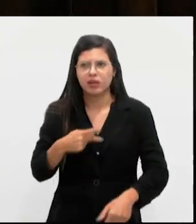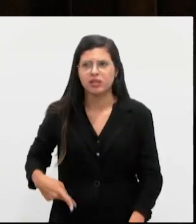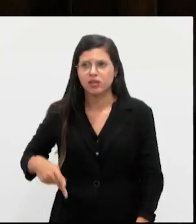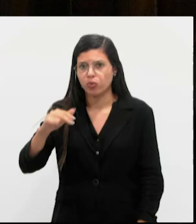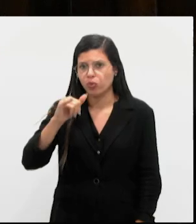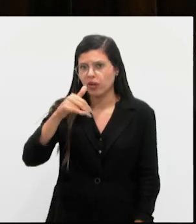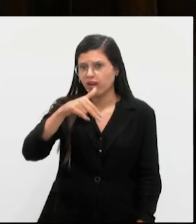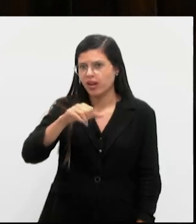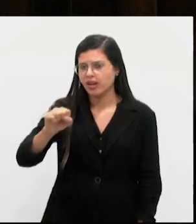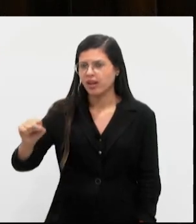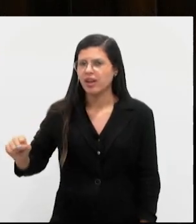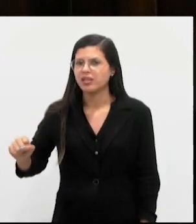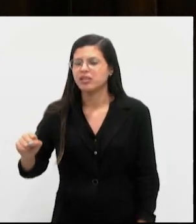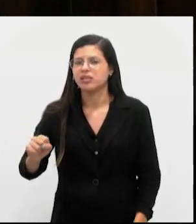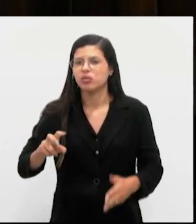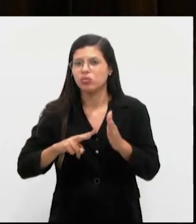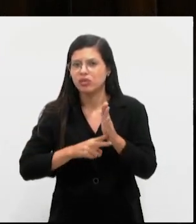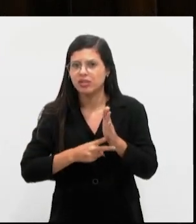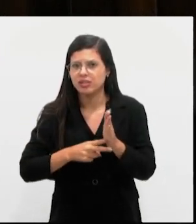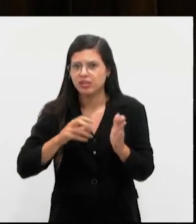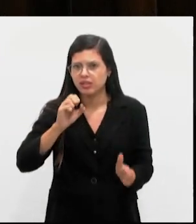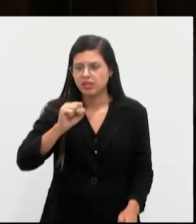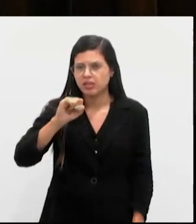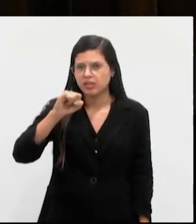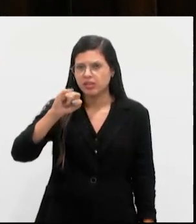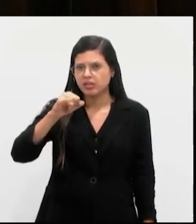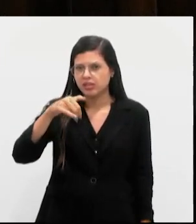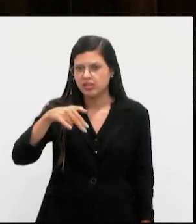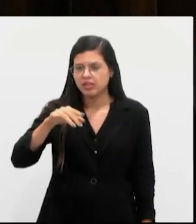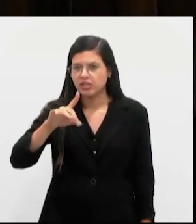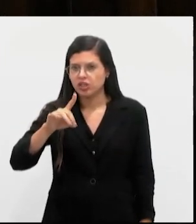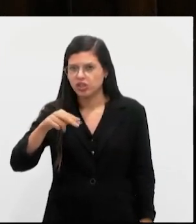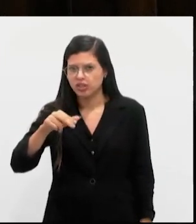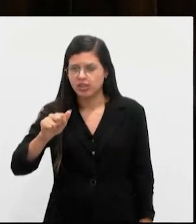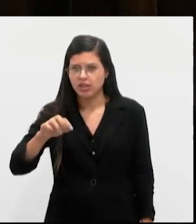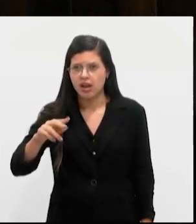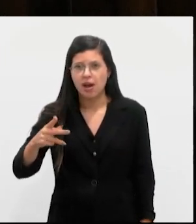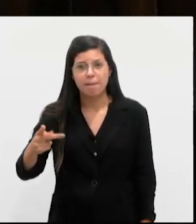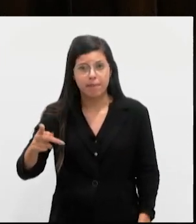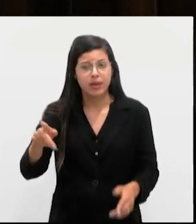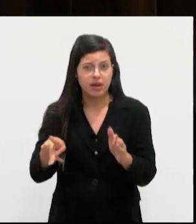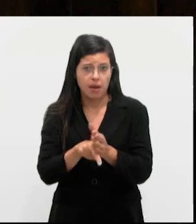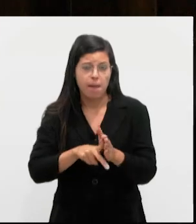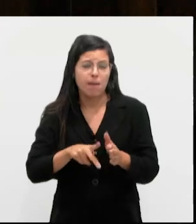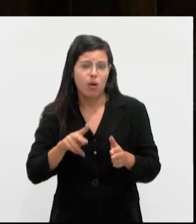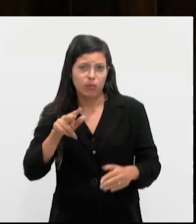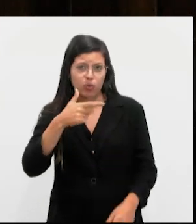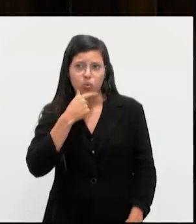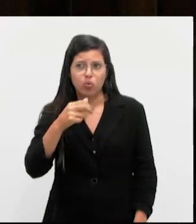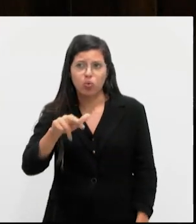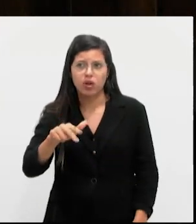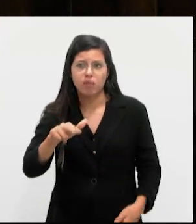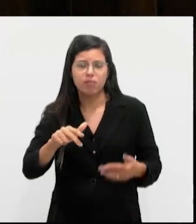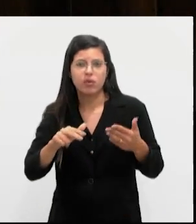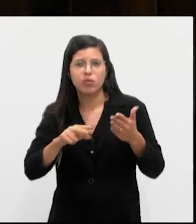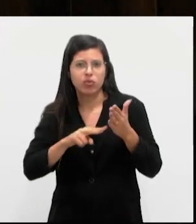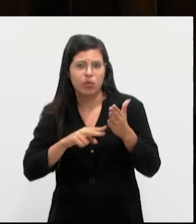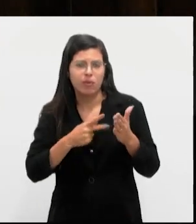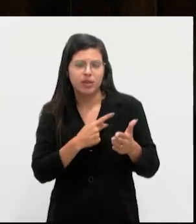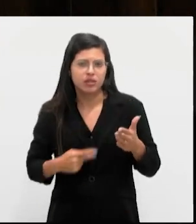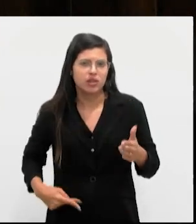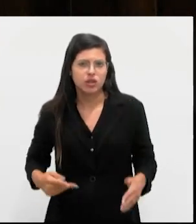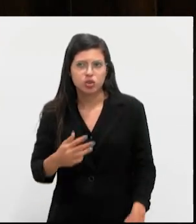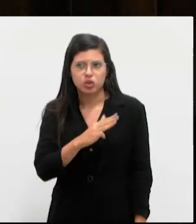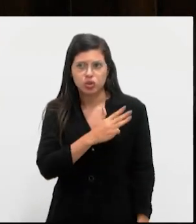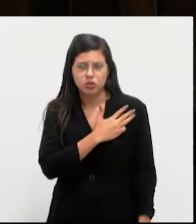do Sindinap, que é o sindicato do irmão do presidente Lula, o Frei Chico, é presidido